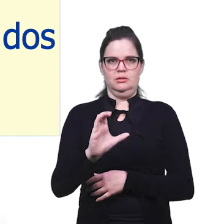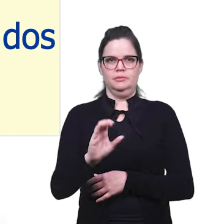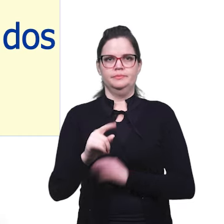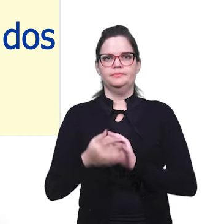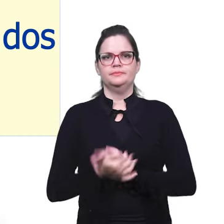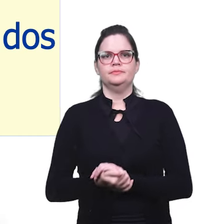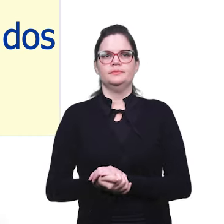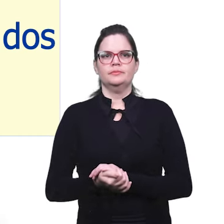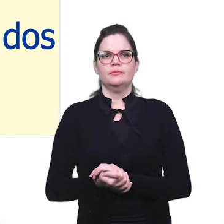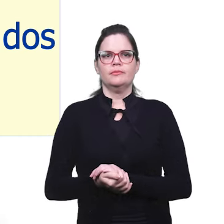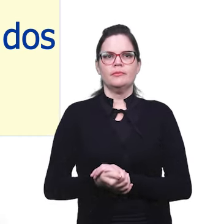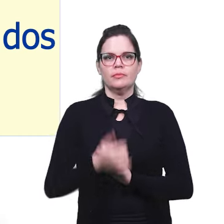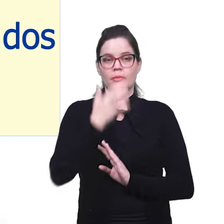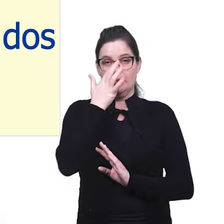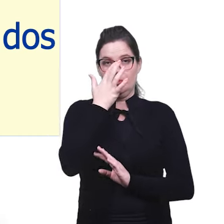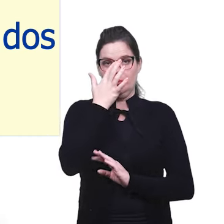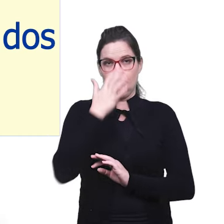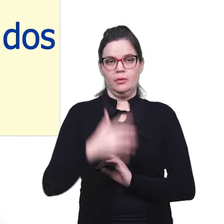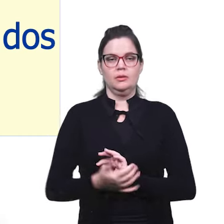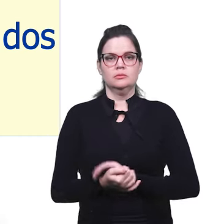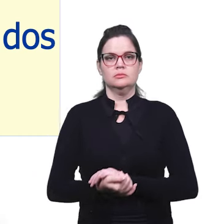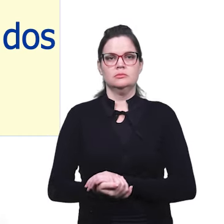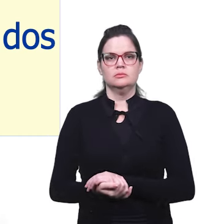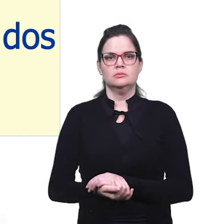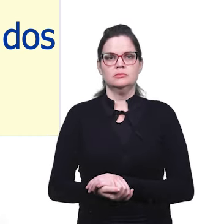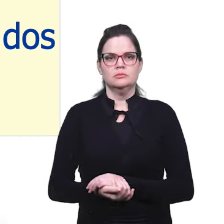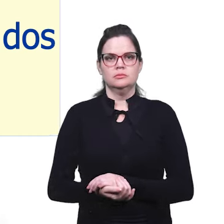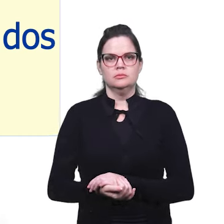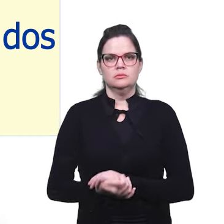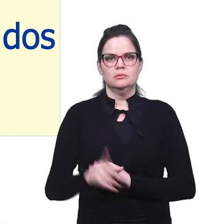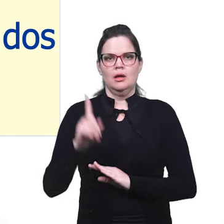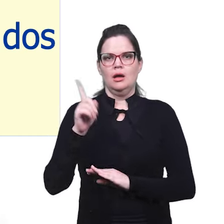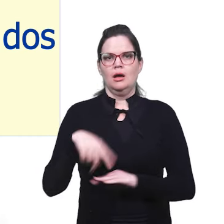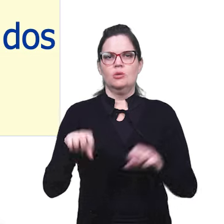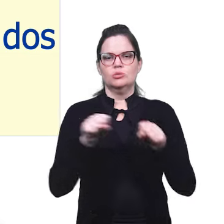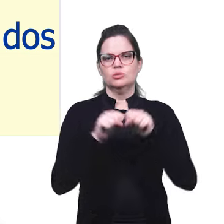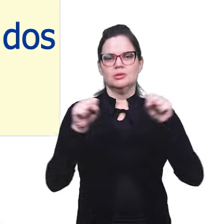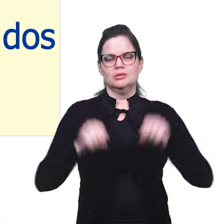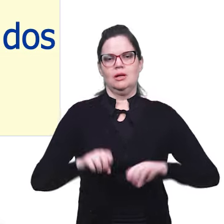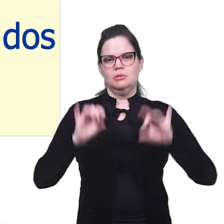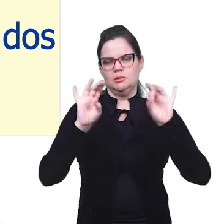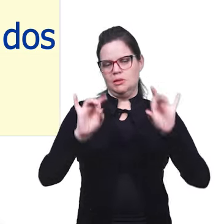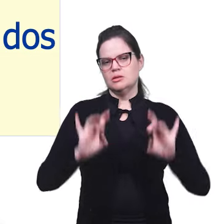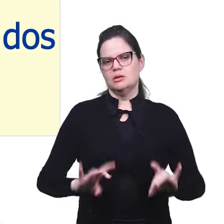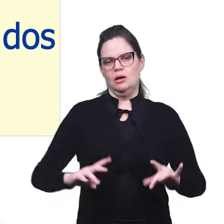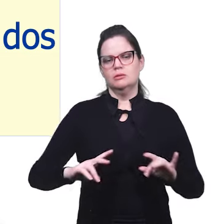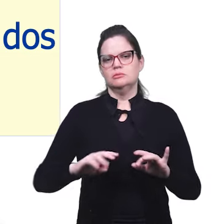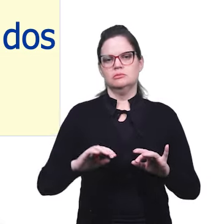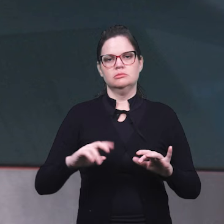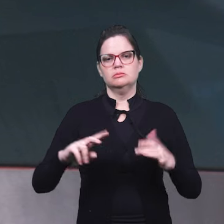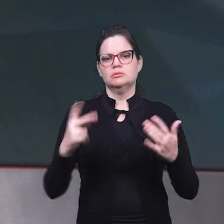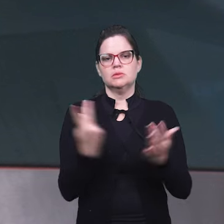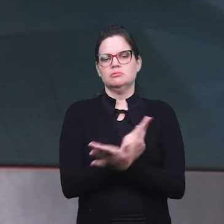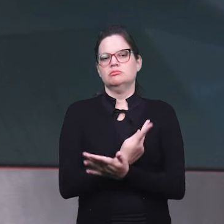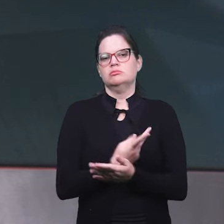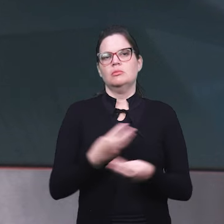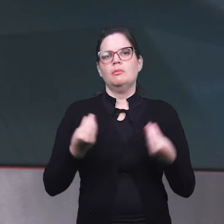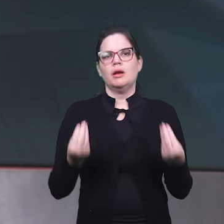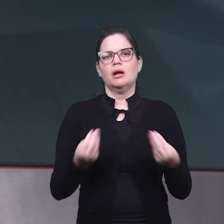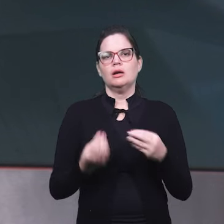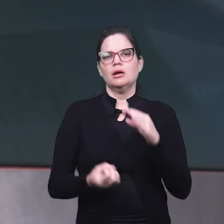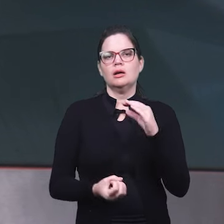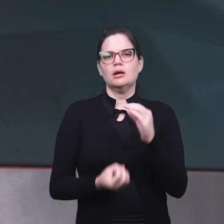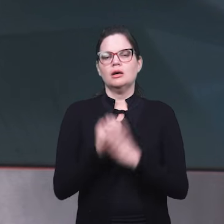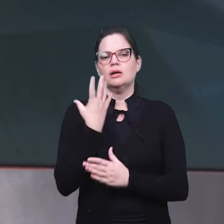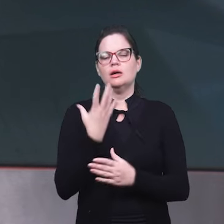taxa Selic, Sistema Especial de Liquidação e Custódia, né? Foi um sistema